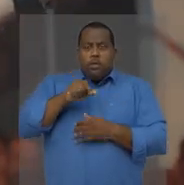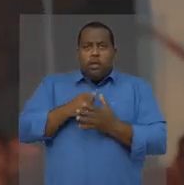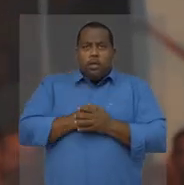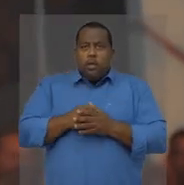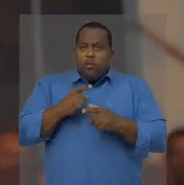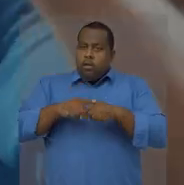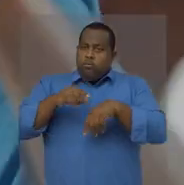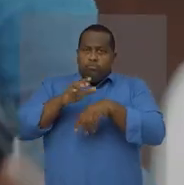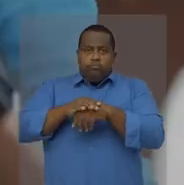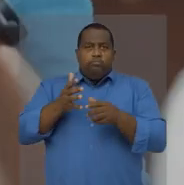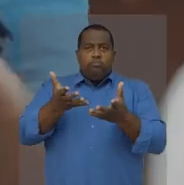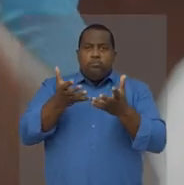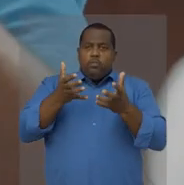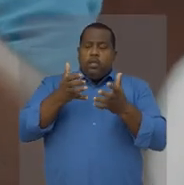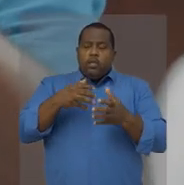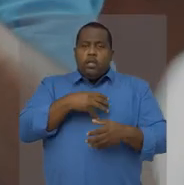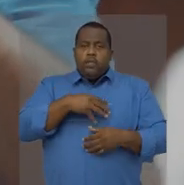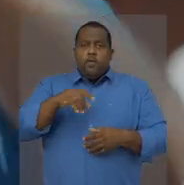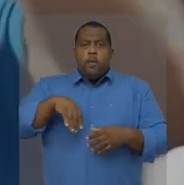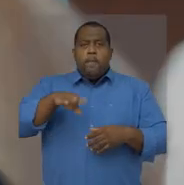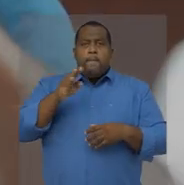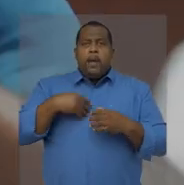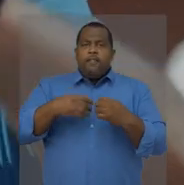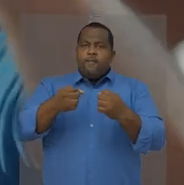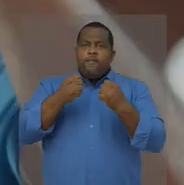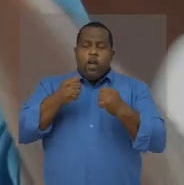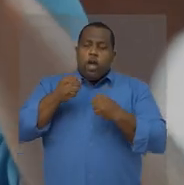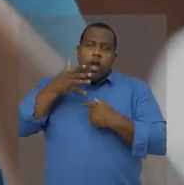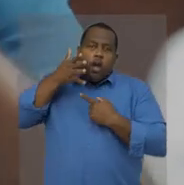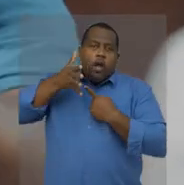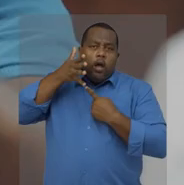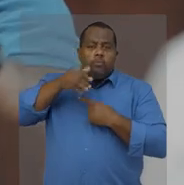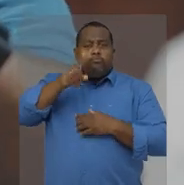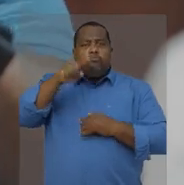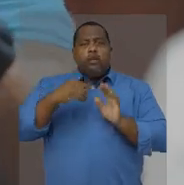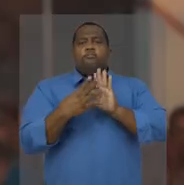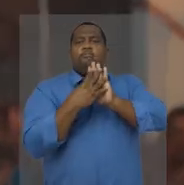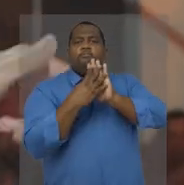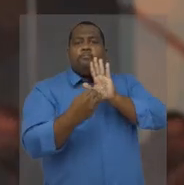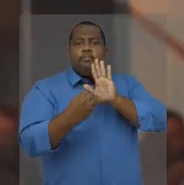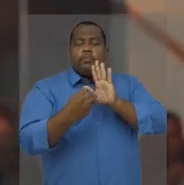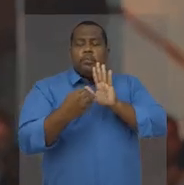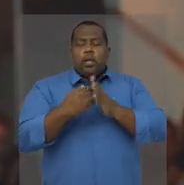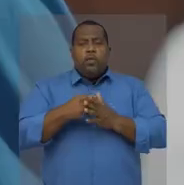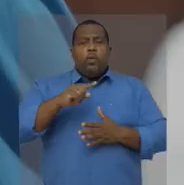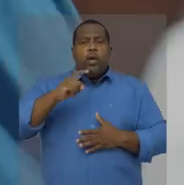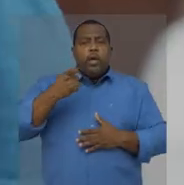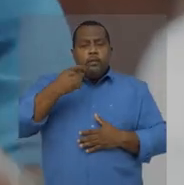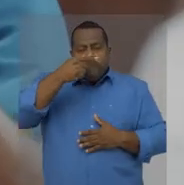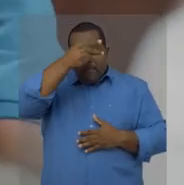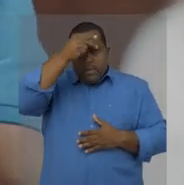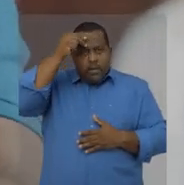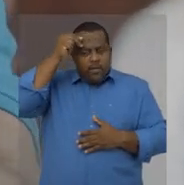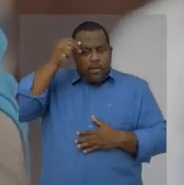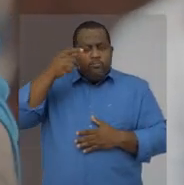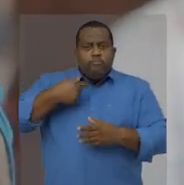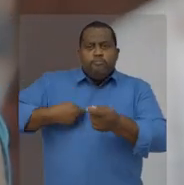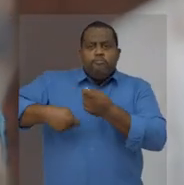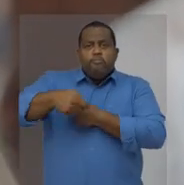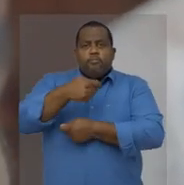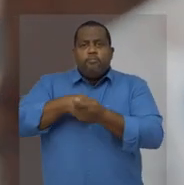escolherem, porque assim fiz em Salvador. Mais forte do que o discurso é o exemplo. Fui